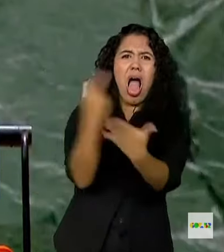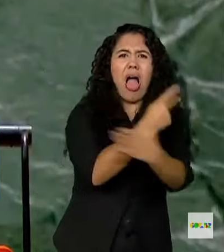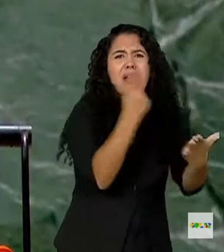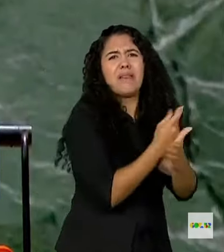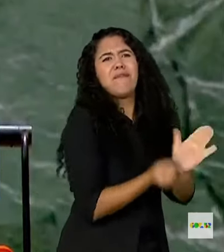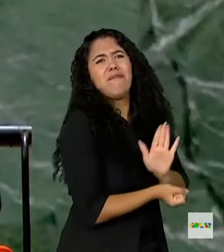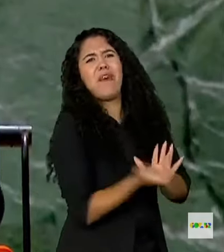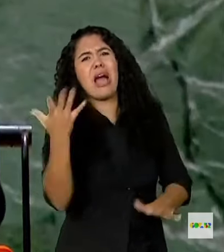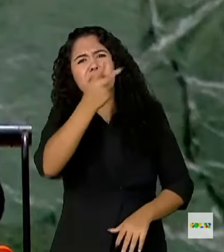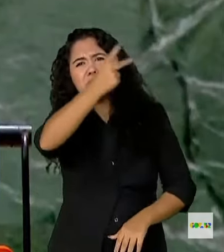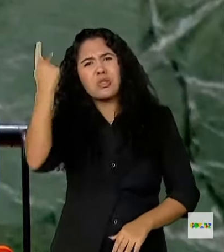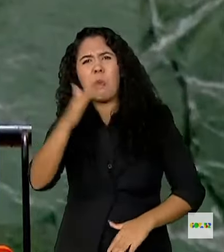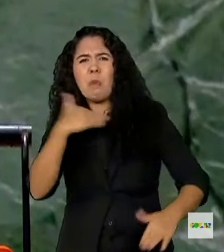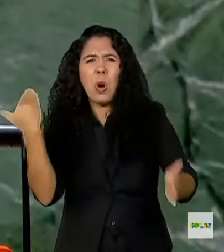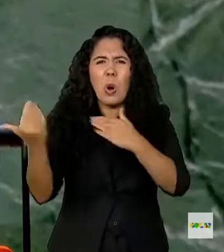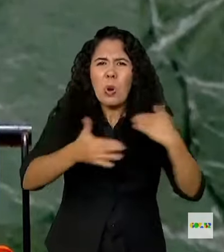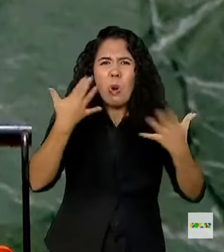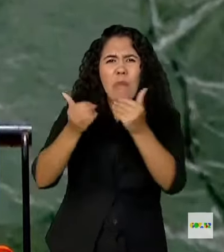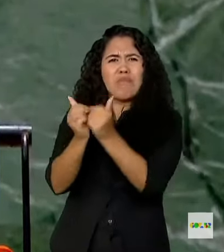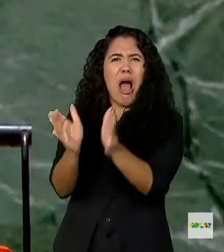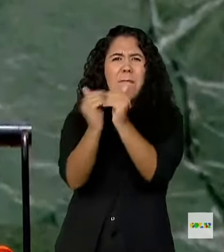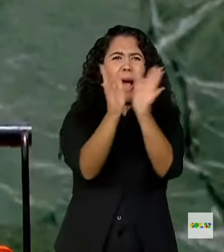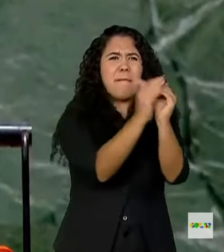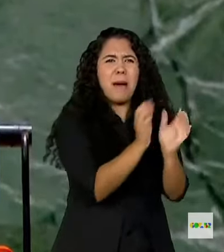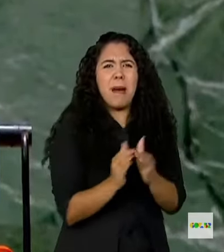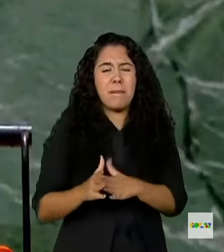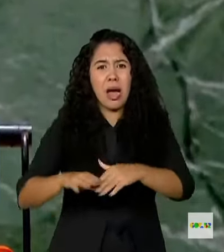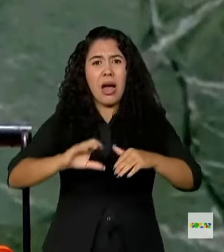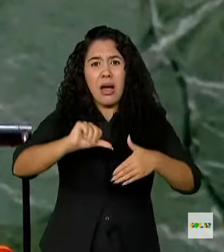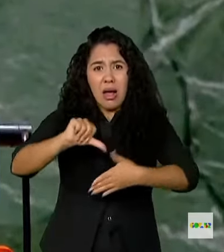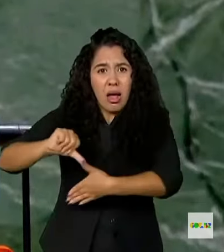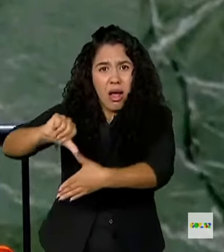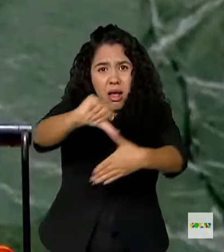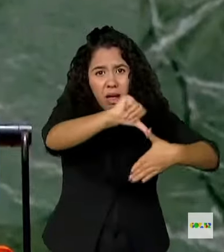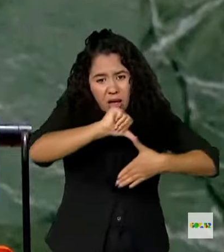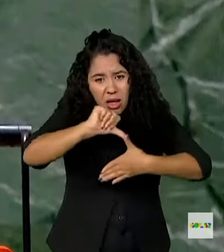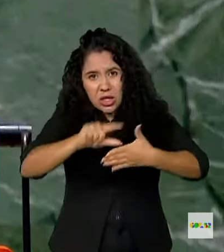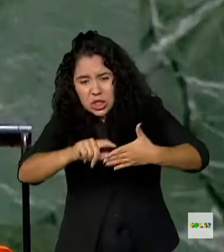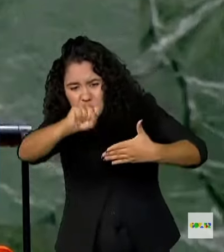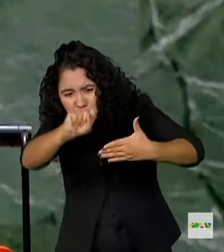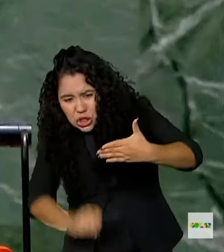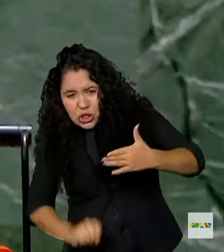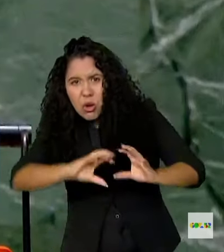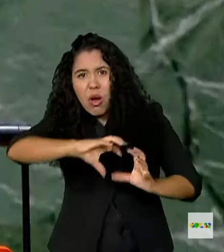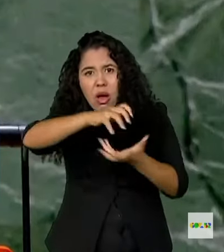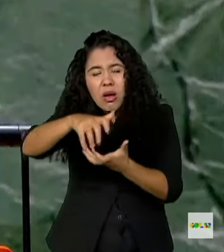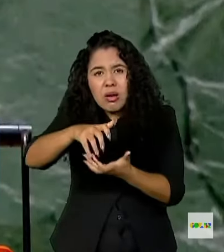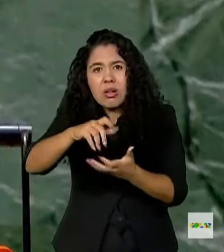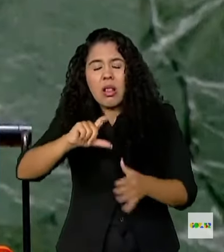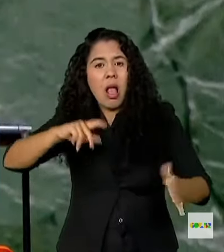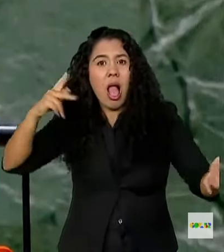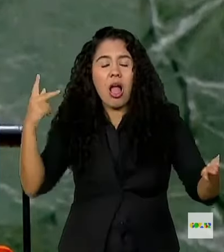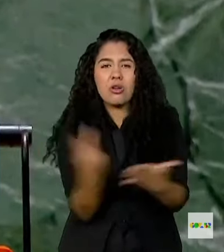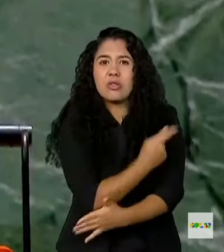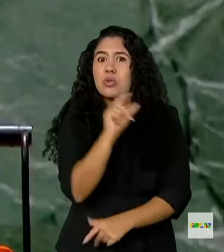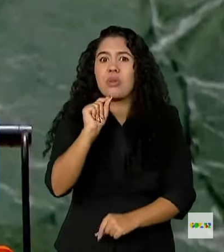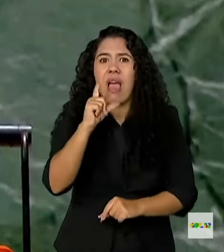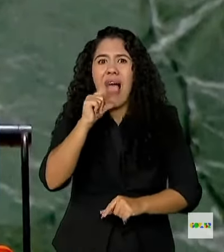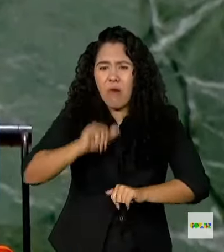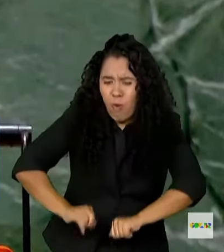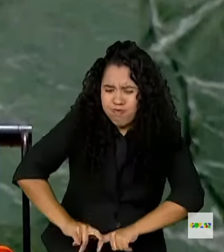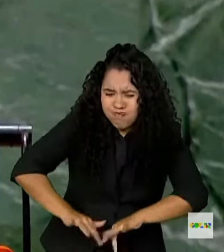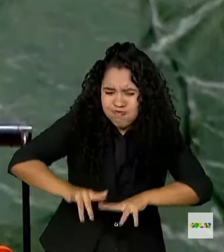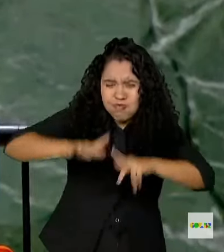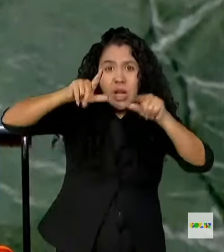destruição. No sul do Brasil, tivemos a maior enchente desde 1941. A Amazônia